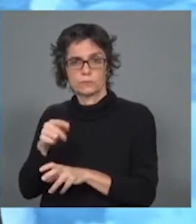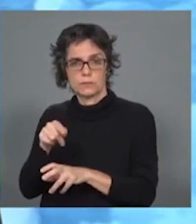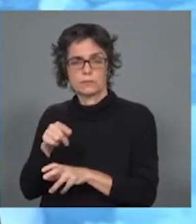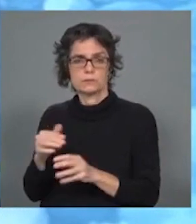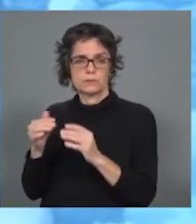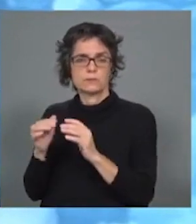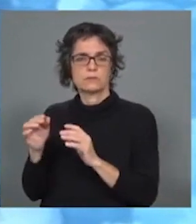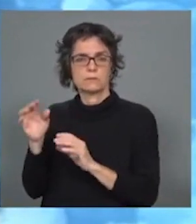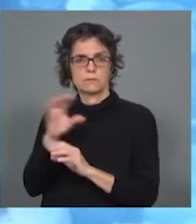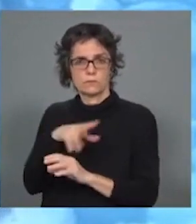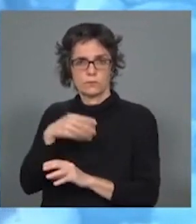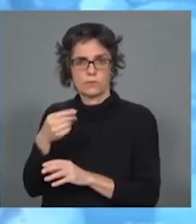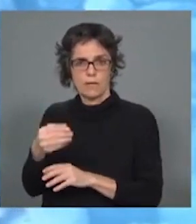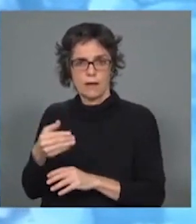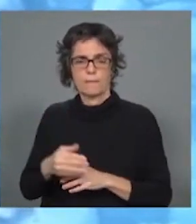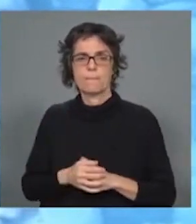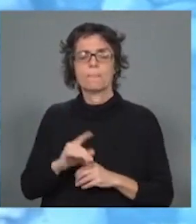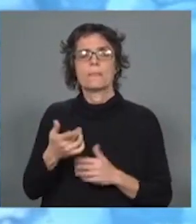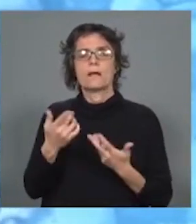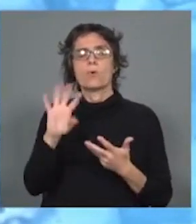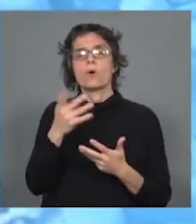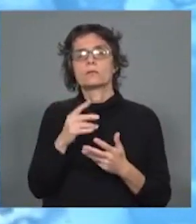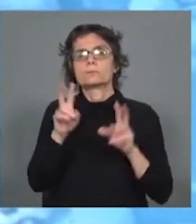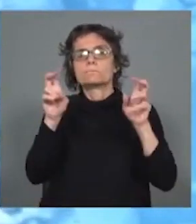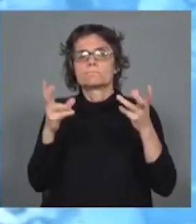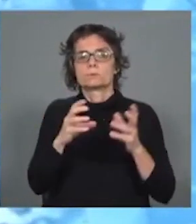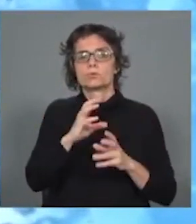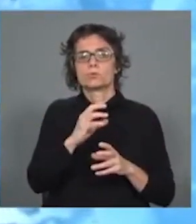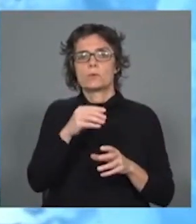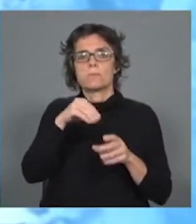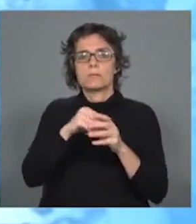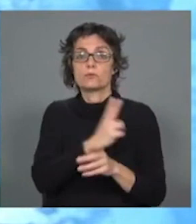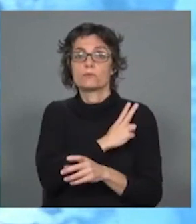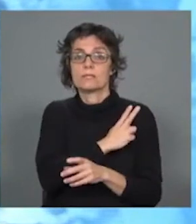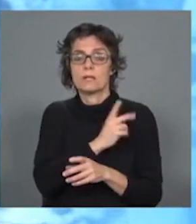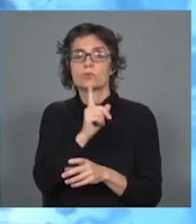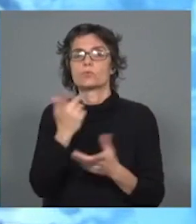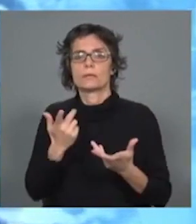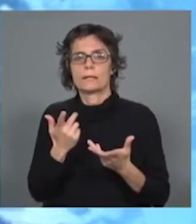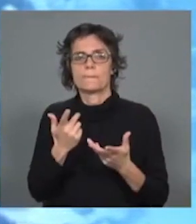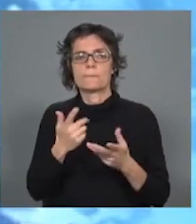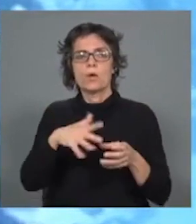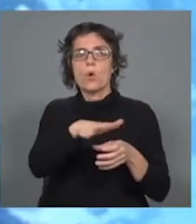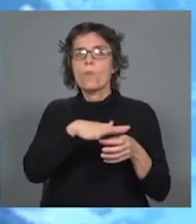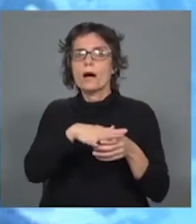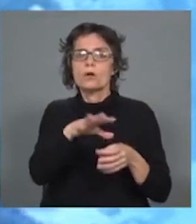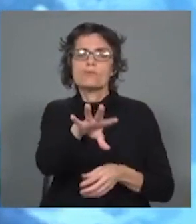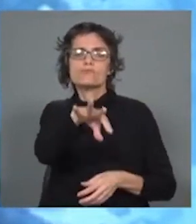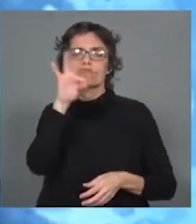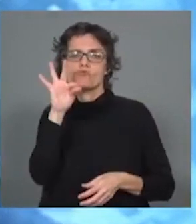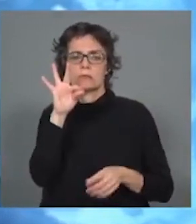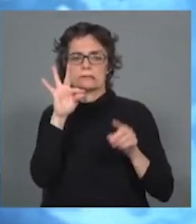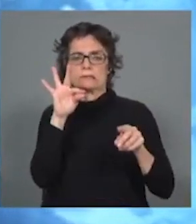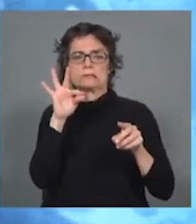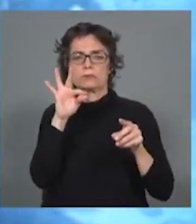mundial. Uma cátedra numa universidade é um privilegiar uma área de estudo. Portanto,